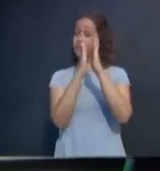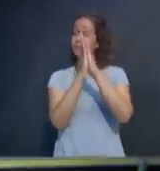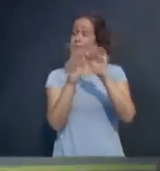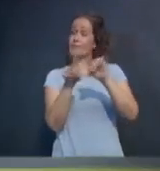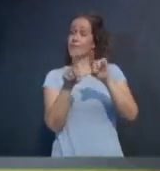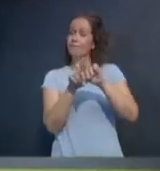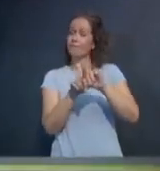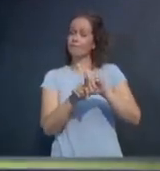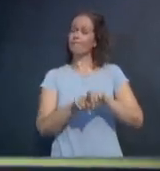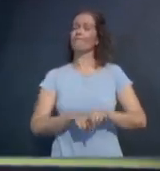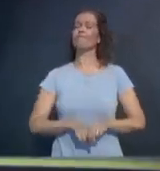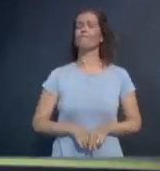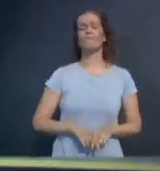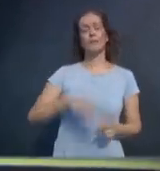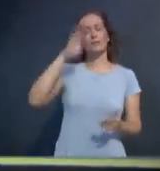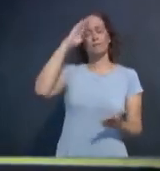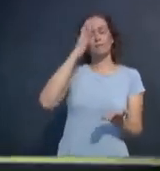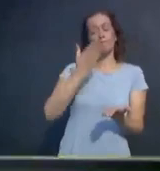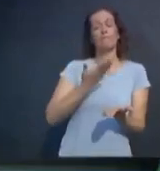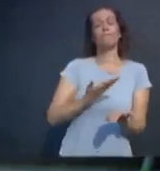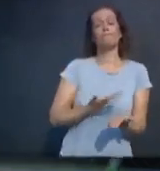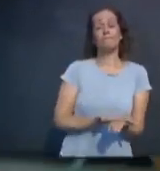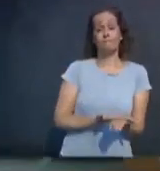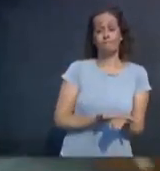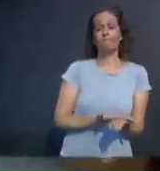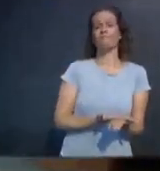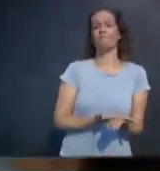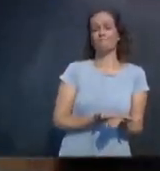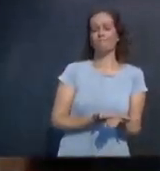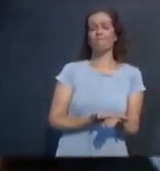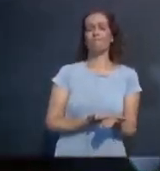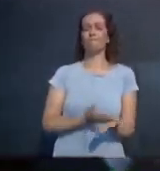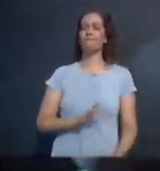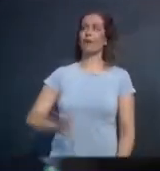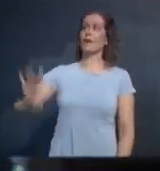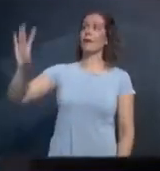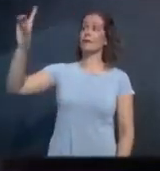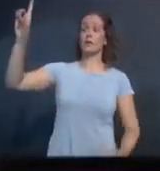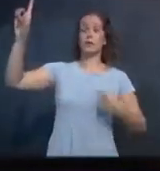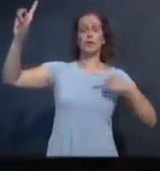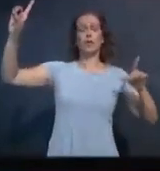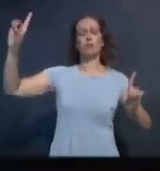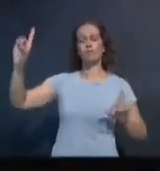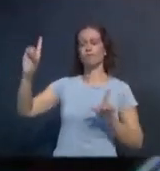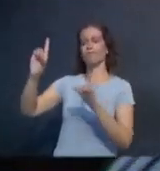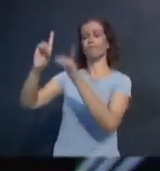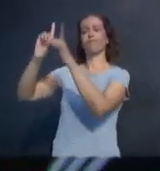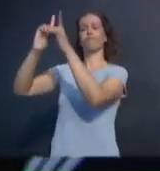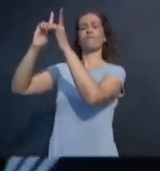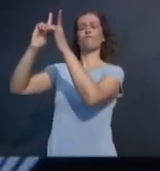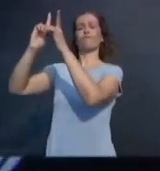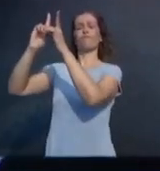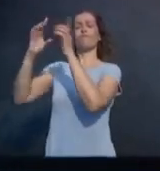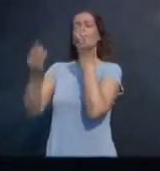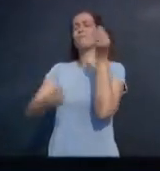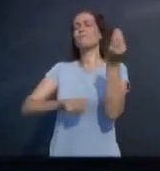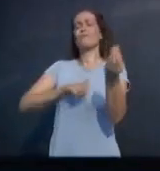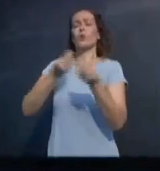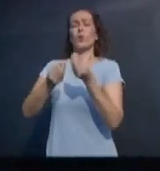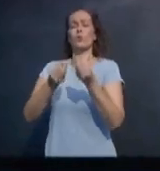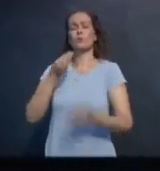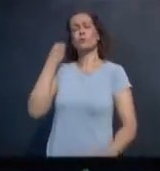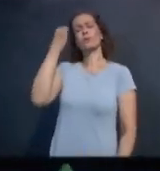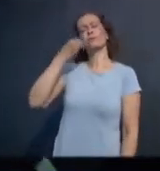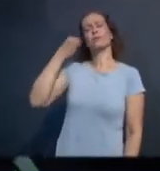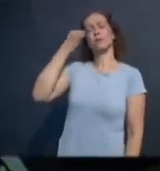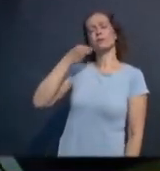Crer. O que nos liga a Deus e nos faz experimentar o favor dele na nossa história,